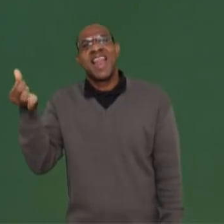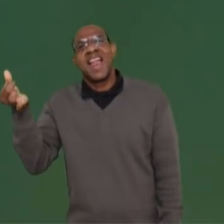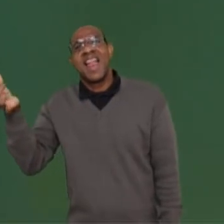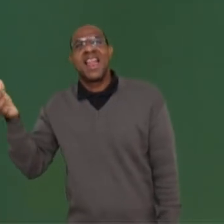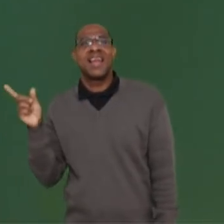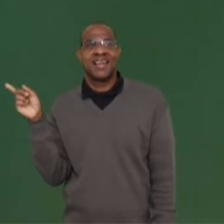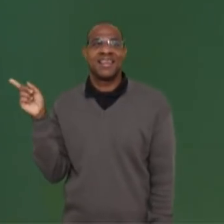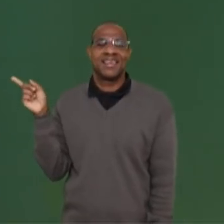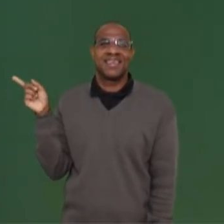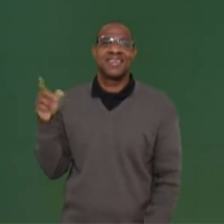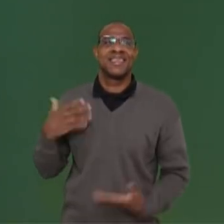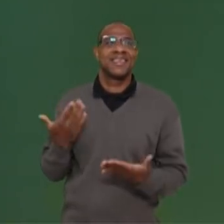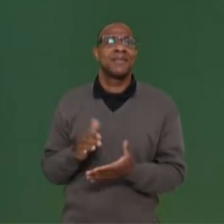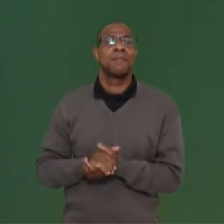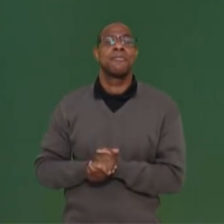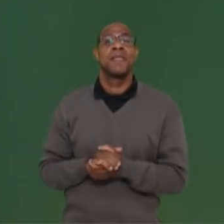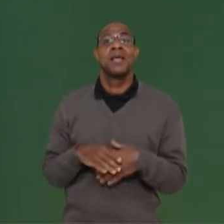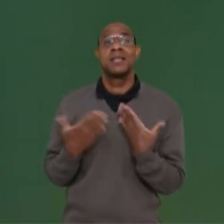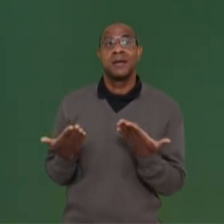nisso aqui, ó.